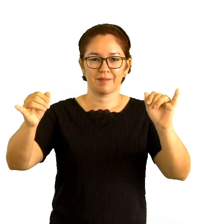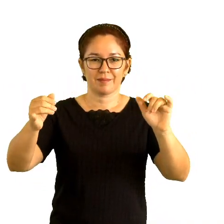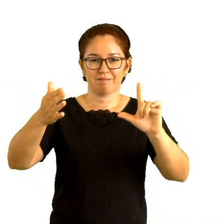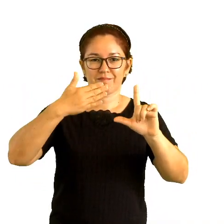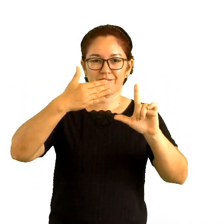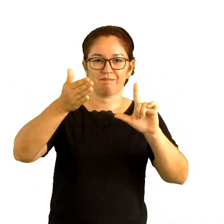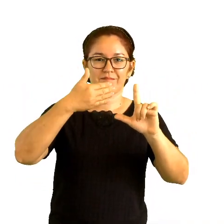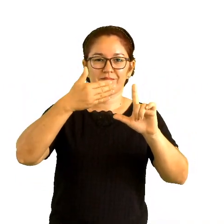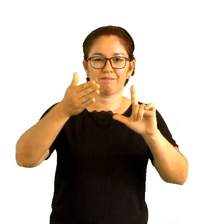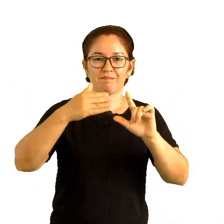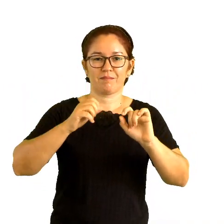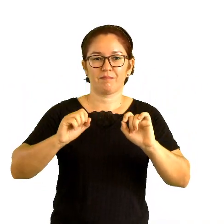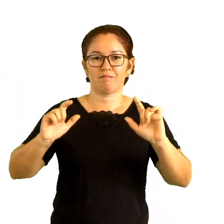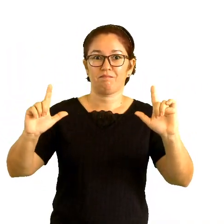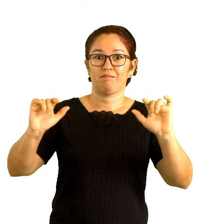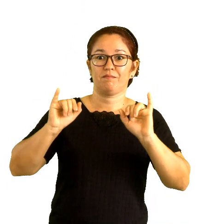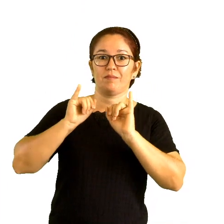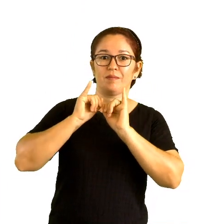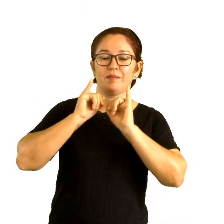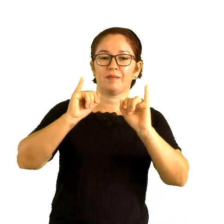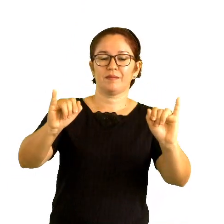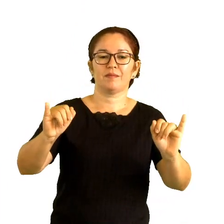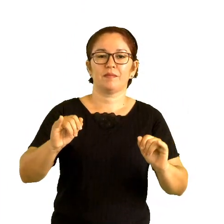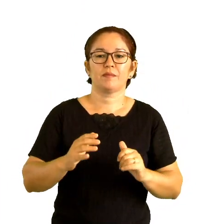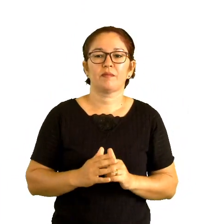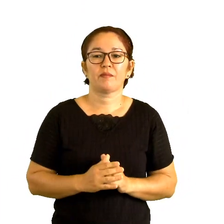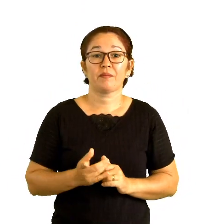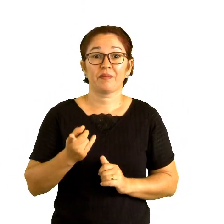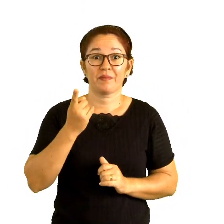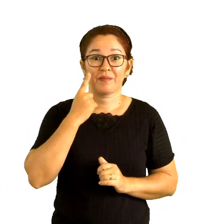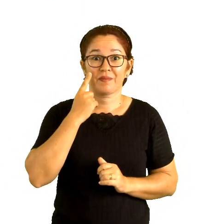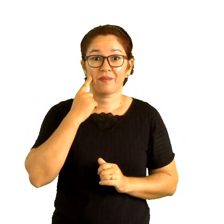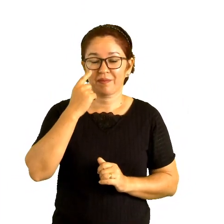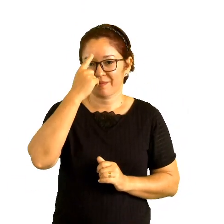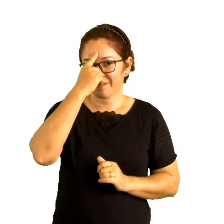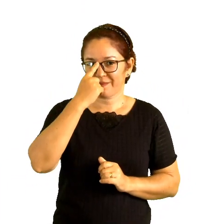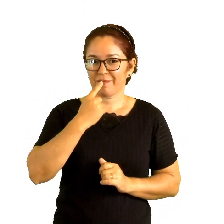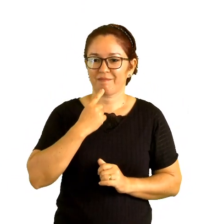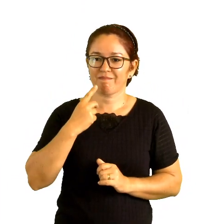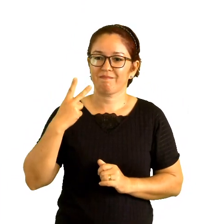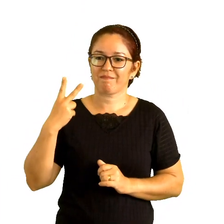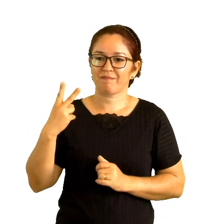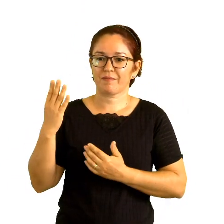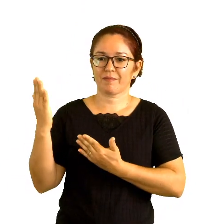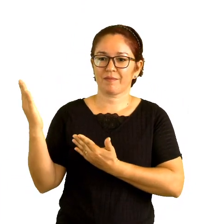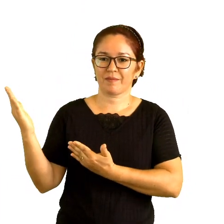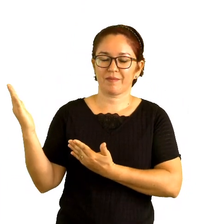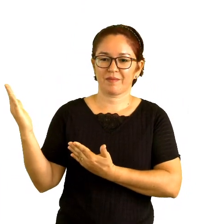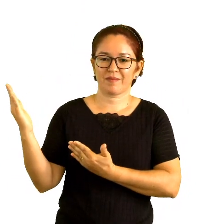exemplos? Acompanhe aí, ó. Olha para vocês verem, tem duas imagens aí